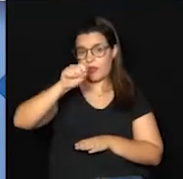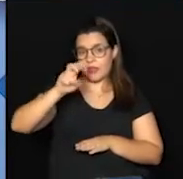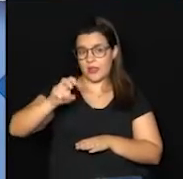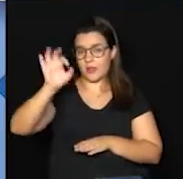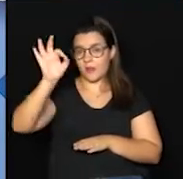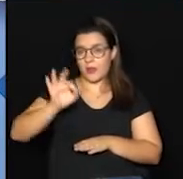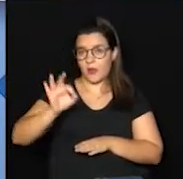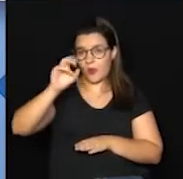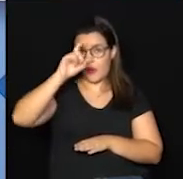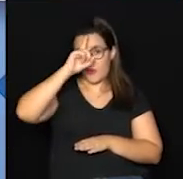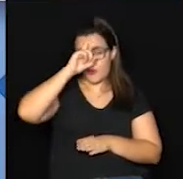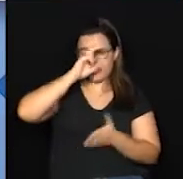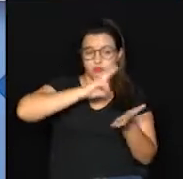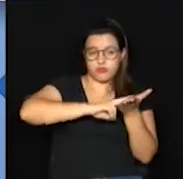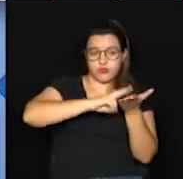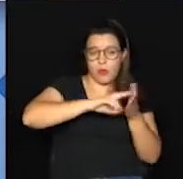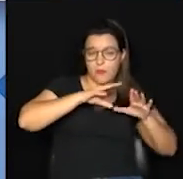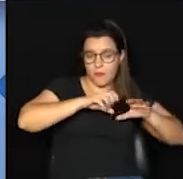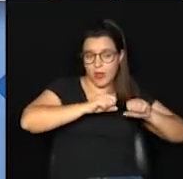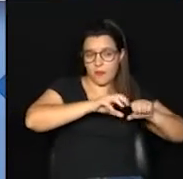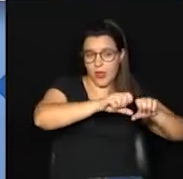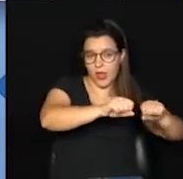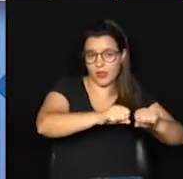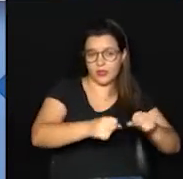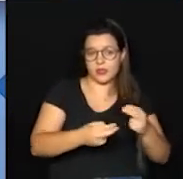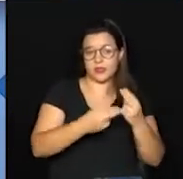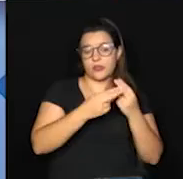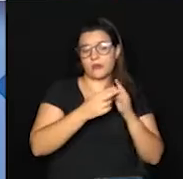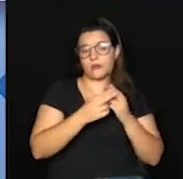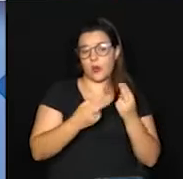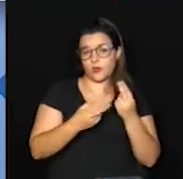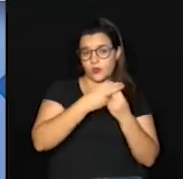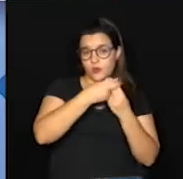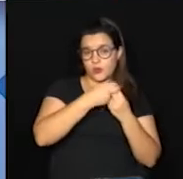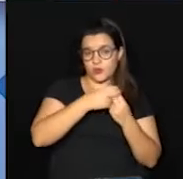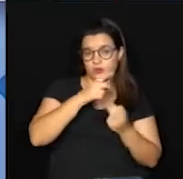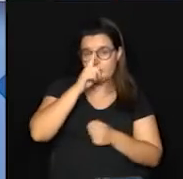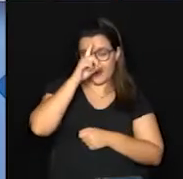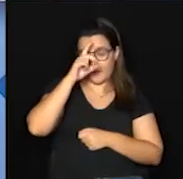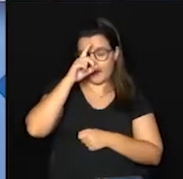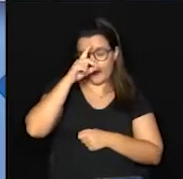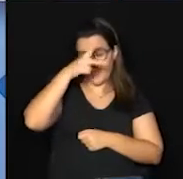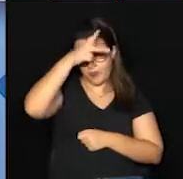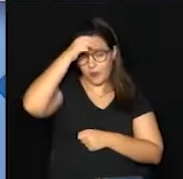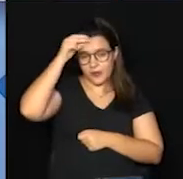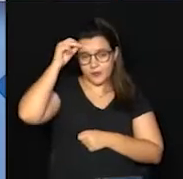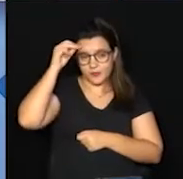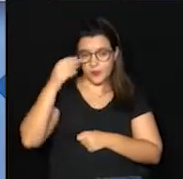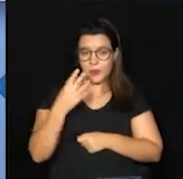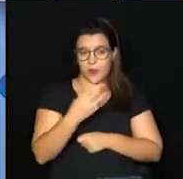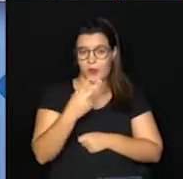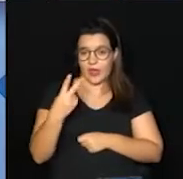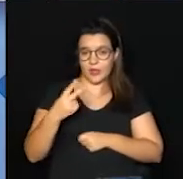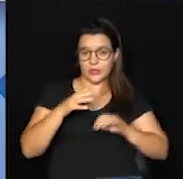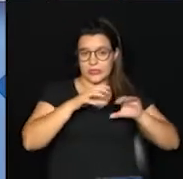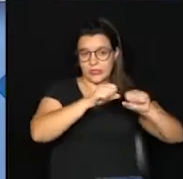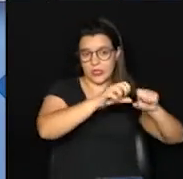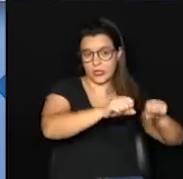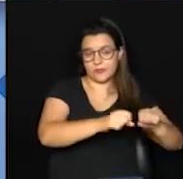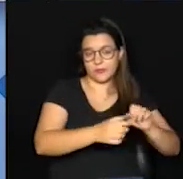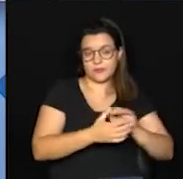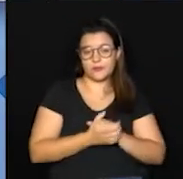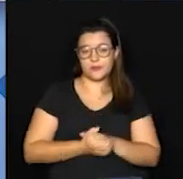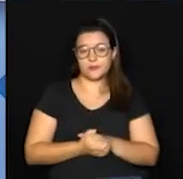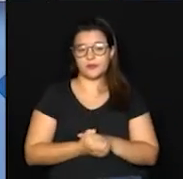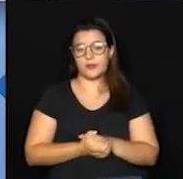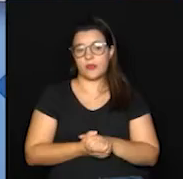60,85% dos leitos, sendo do SUS municipal, 42 ocupados dos 85,